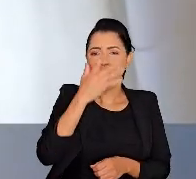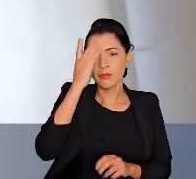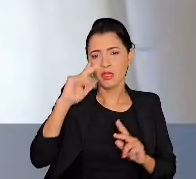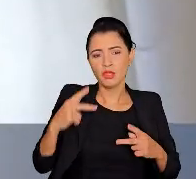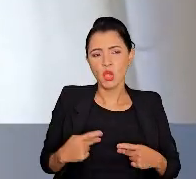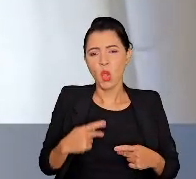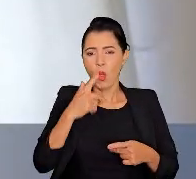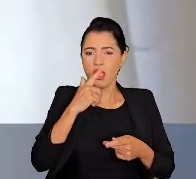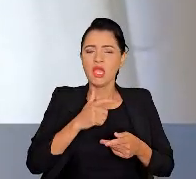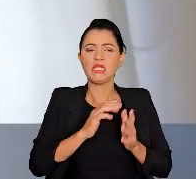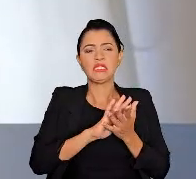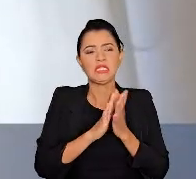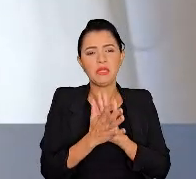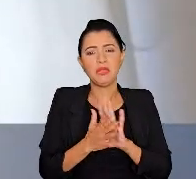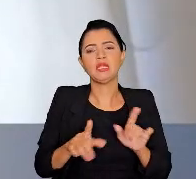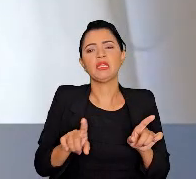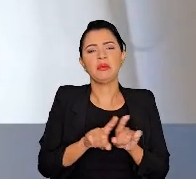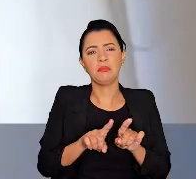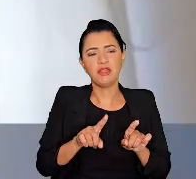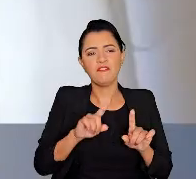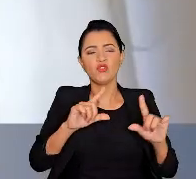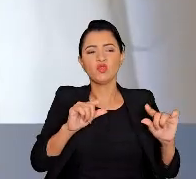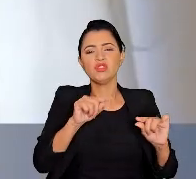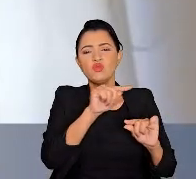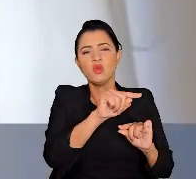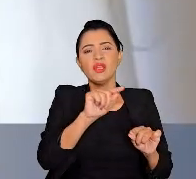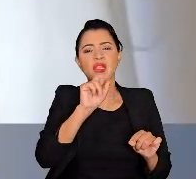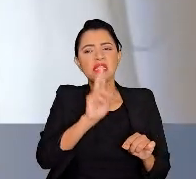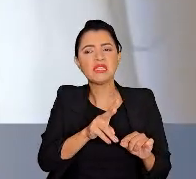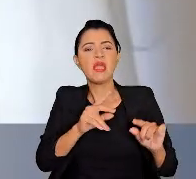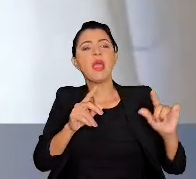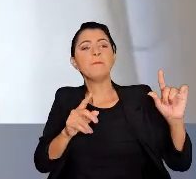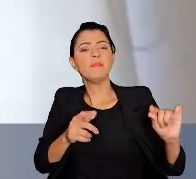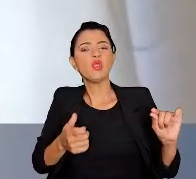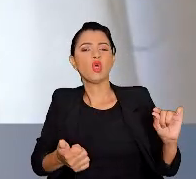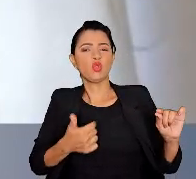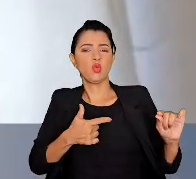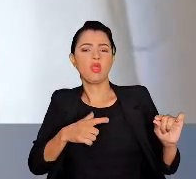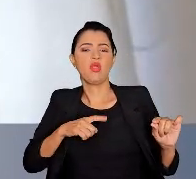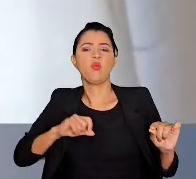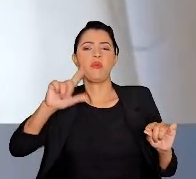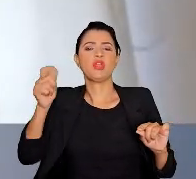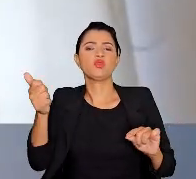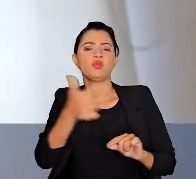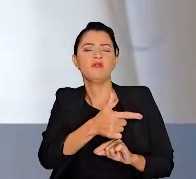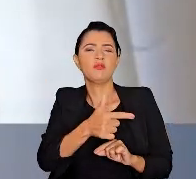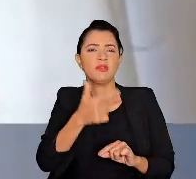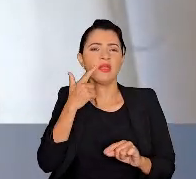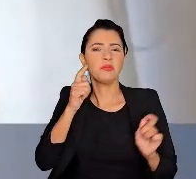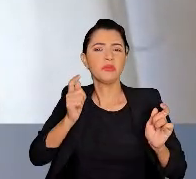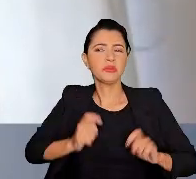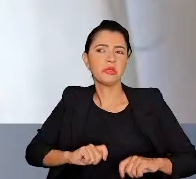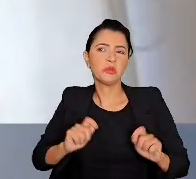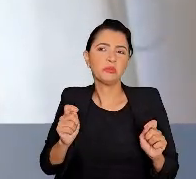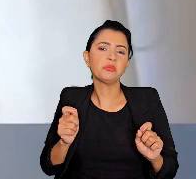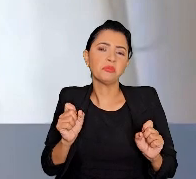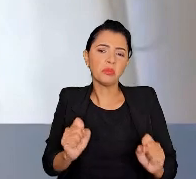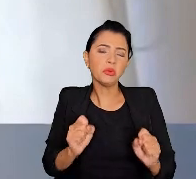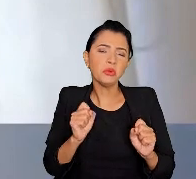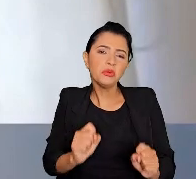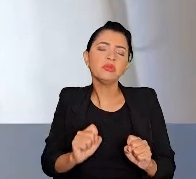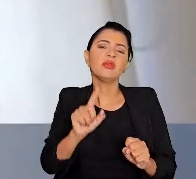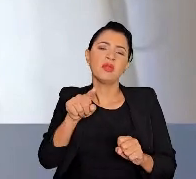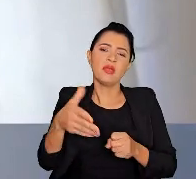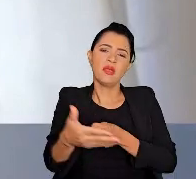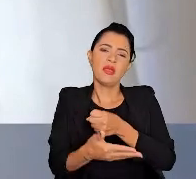discrimina, reduzindo a ser infinitamente menor do que suas possibilidades permitiriam. É a base